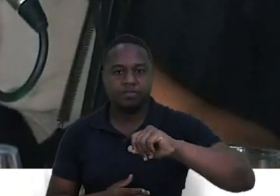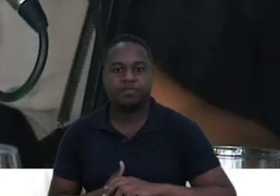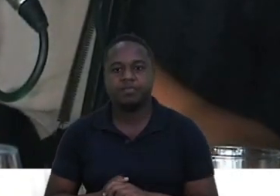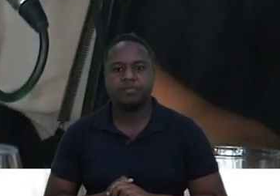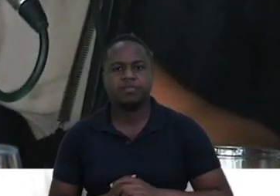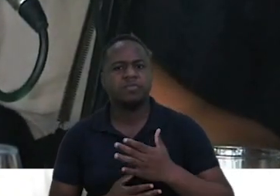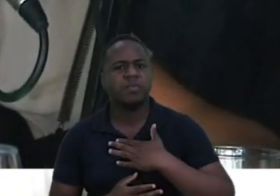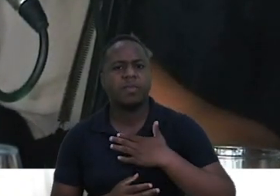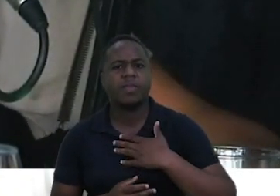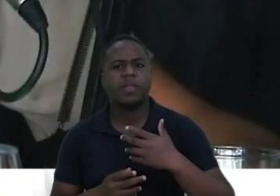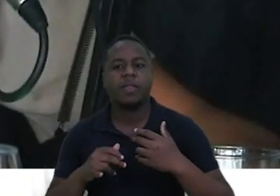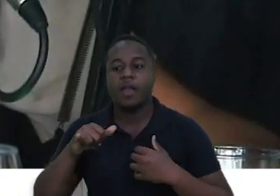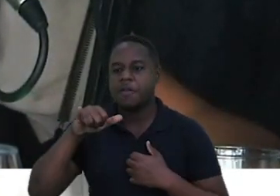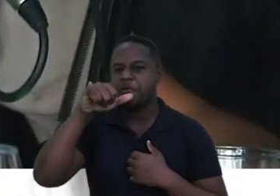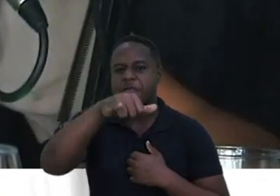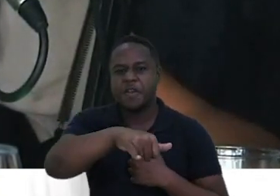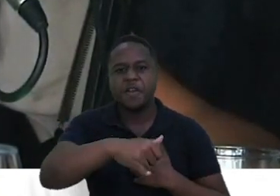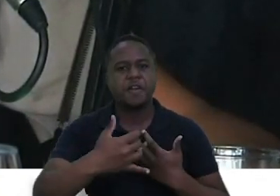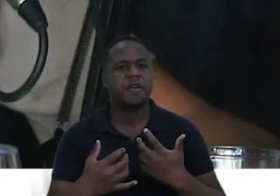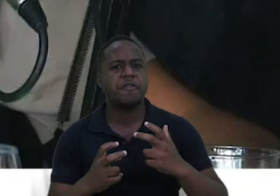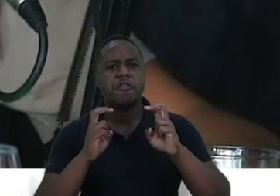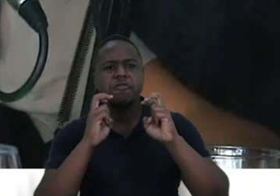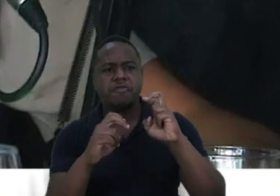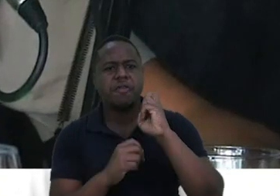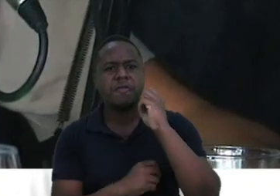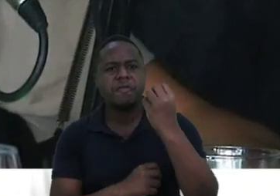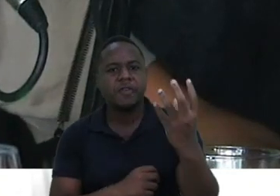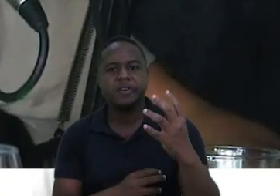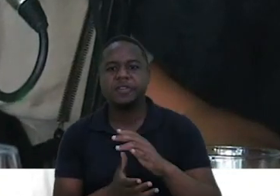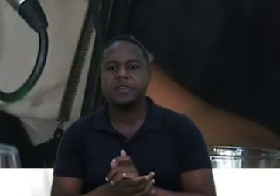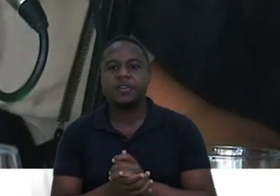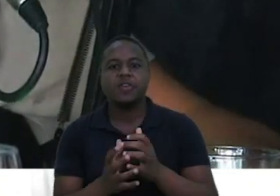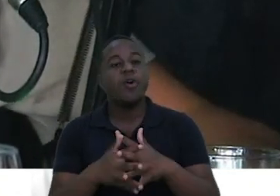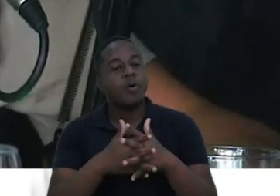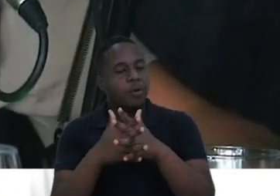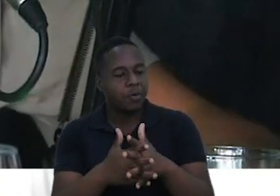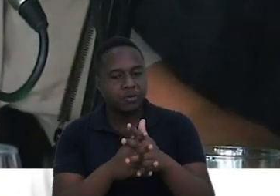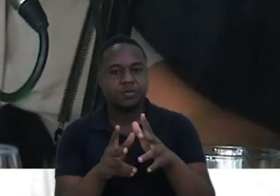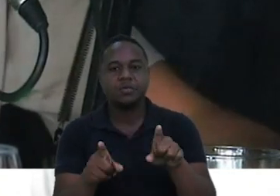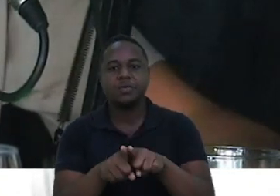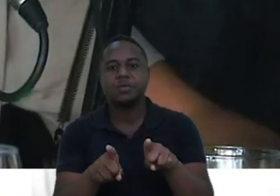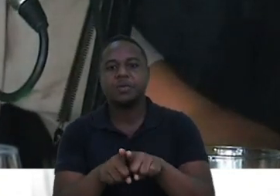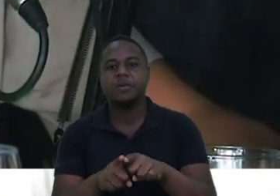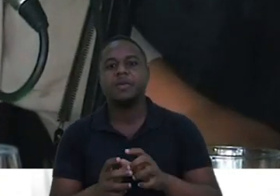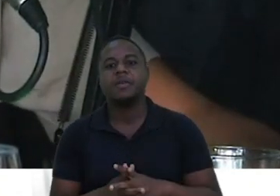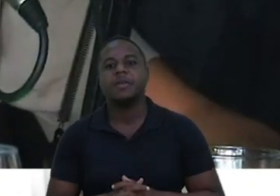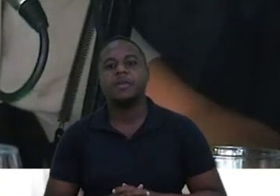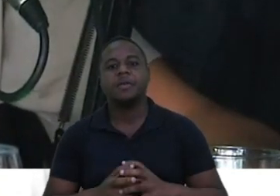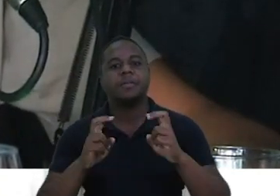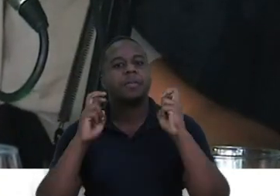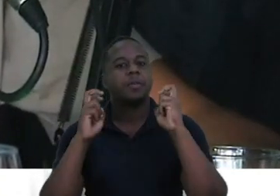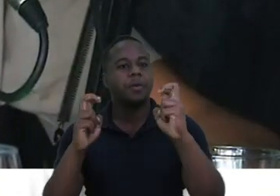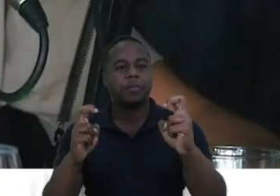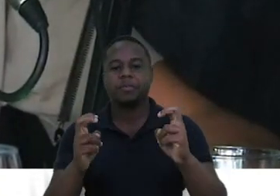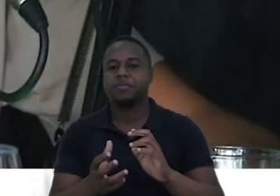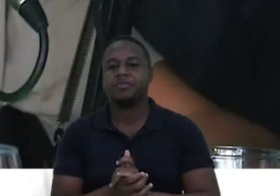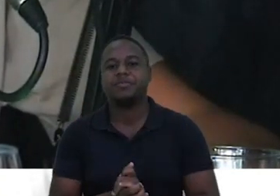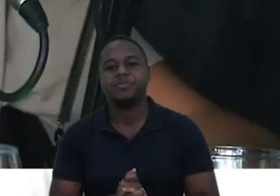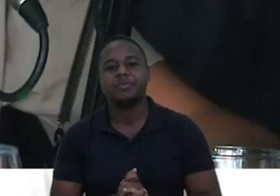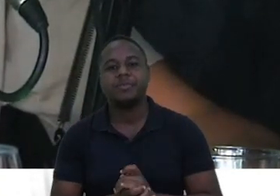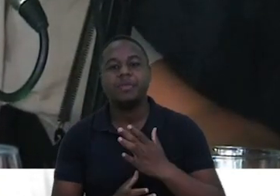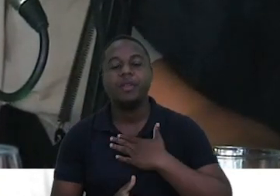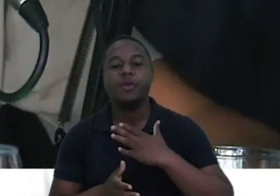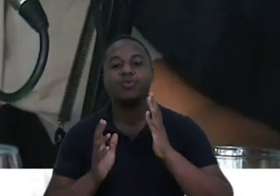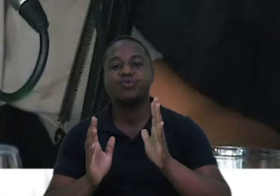Tinha feito poucas viagens de avião ainda, de trem, não sabia, de ônibus inclusive. Metrô, né? Metrô. Nossa. A única viagem que